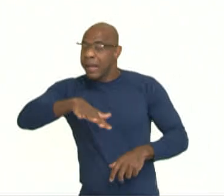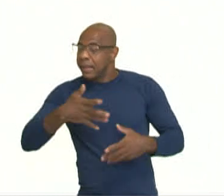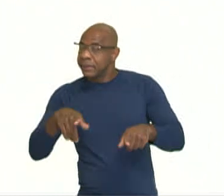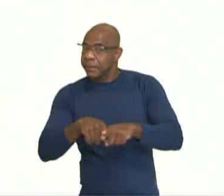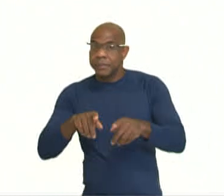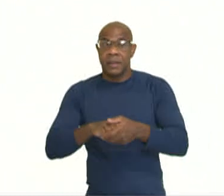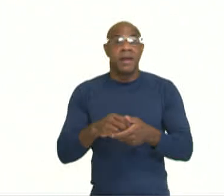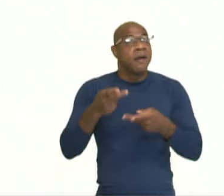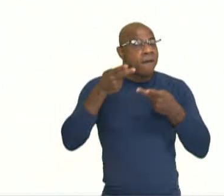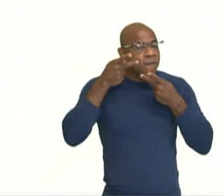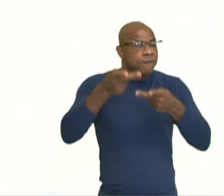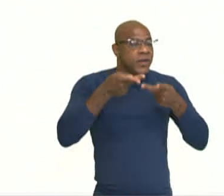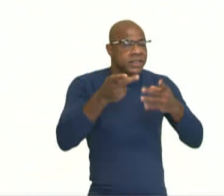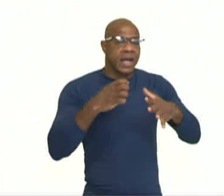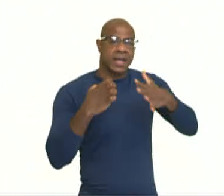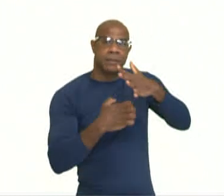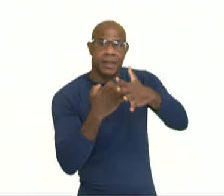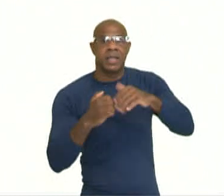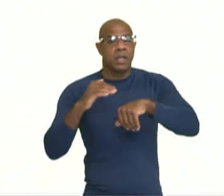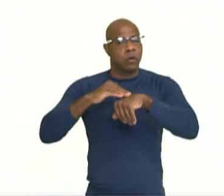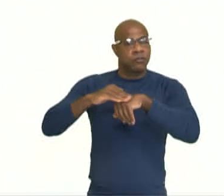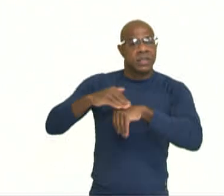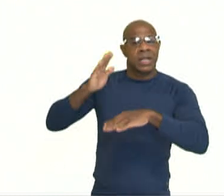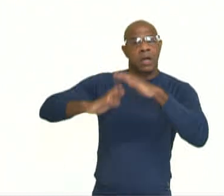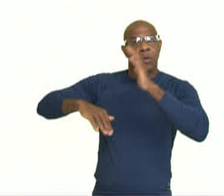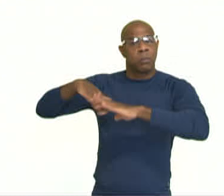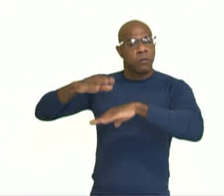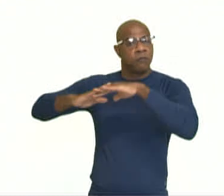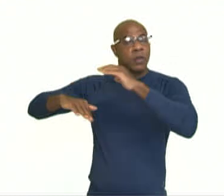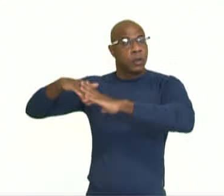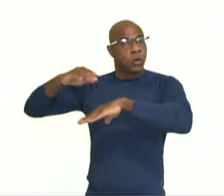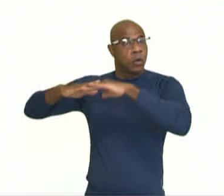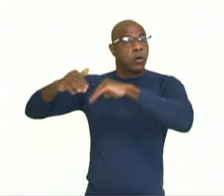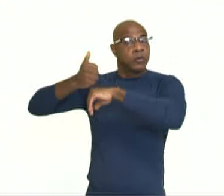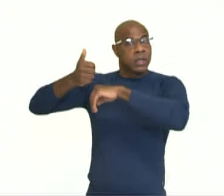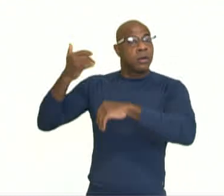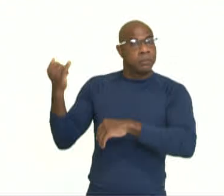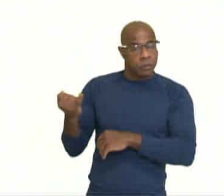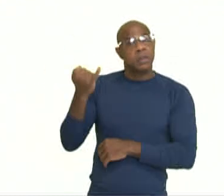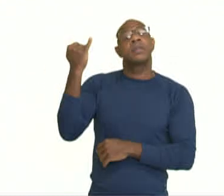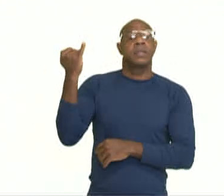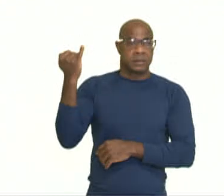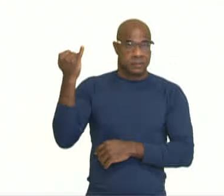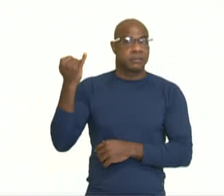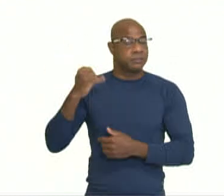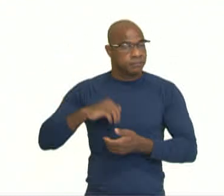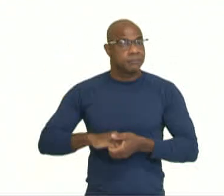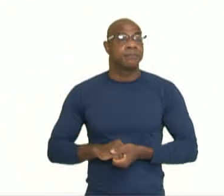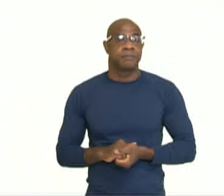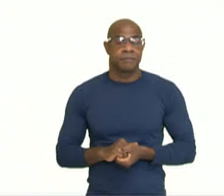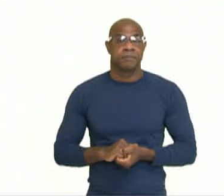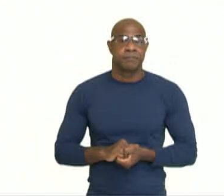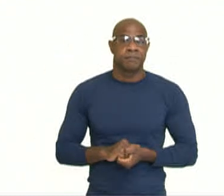isso, visitar empresas e conversar com profissionais é tão útil, conclui a professora.